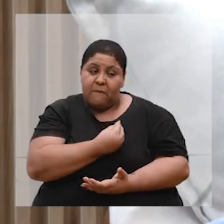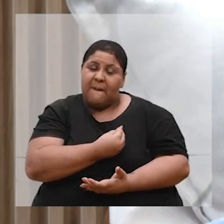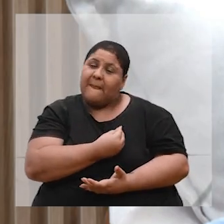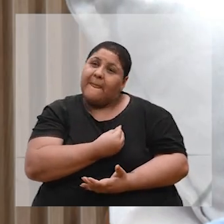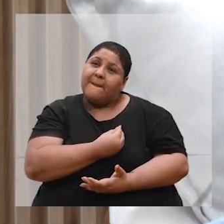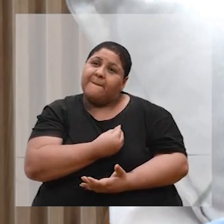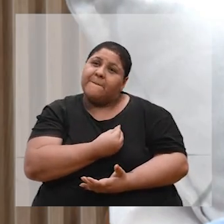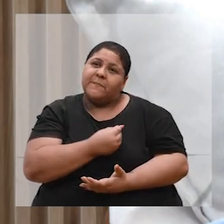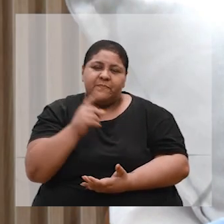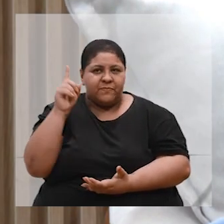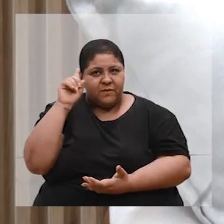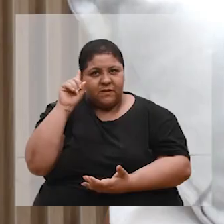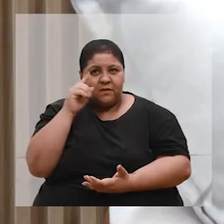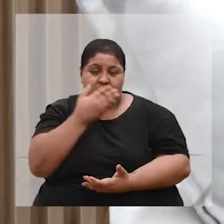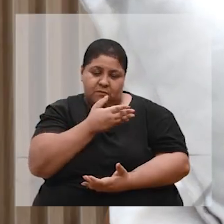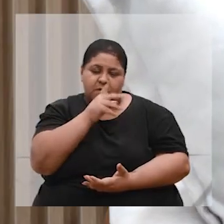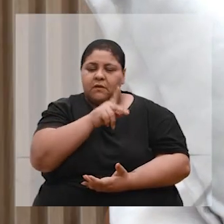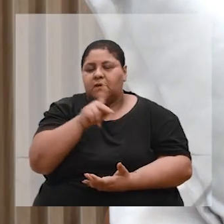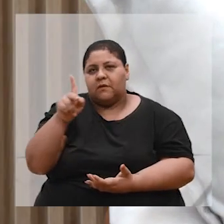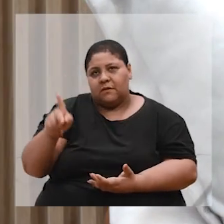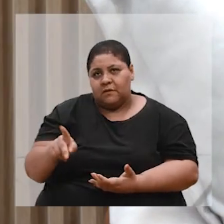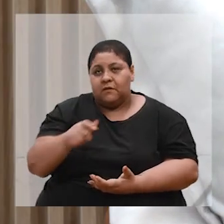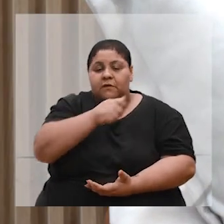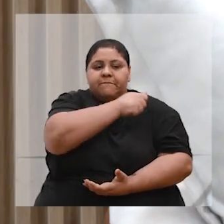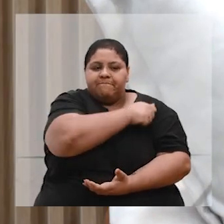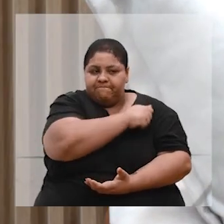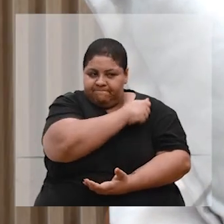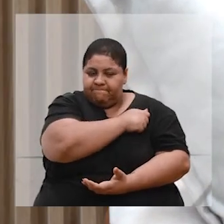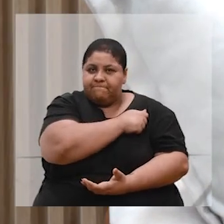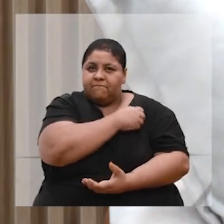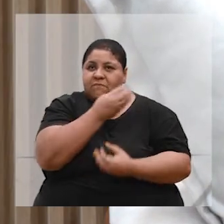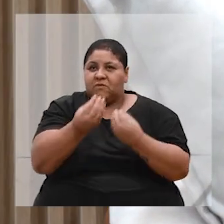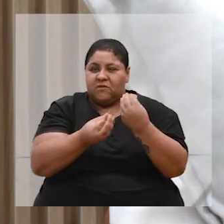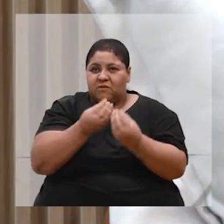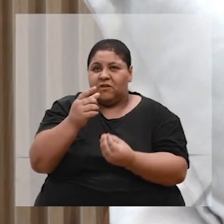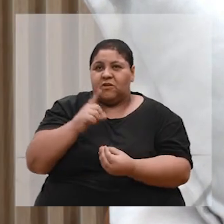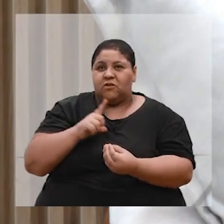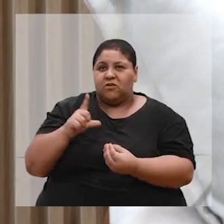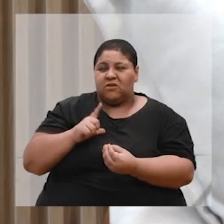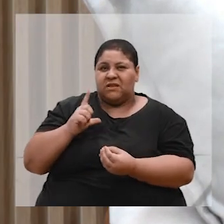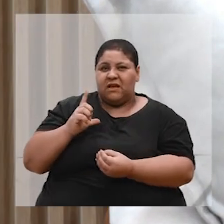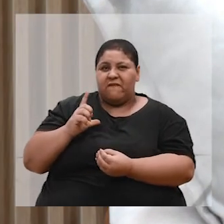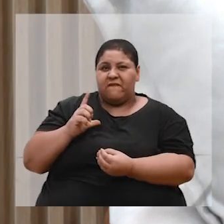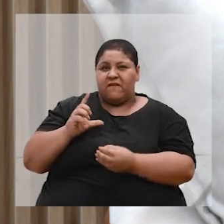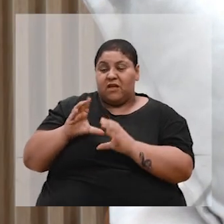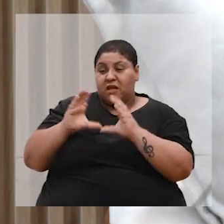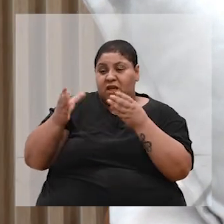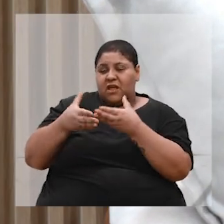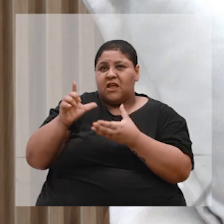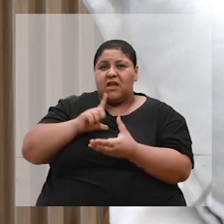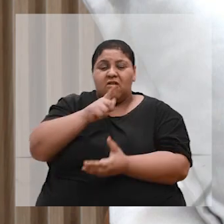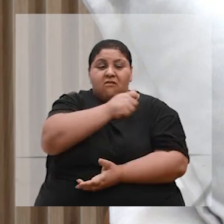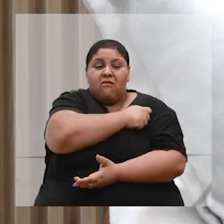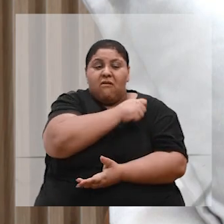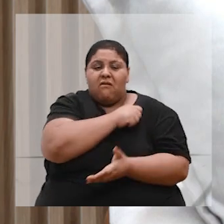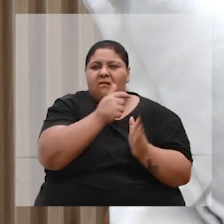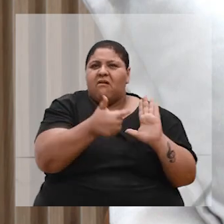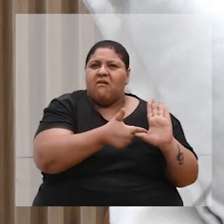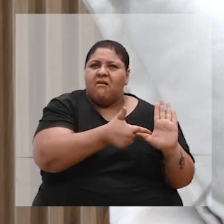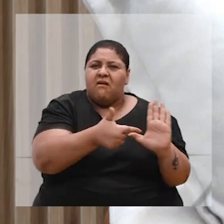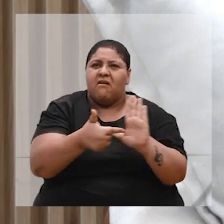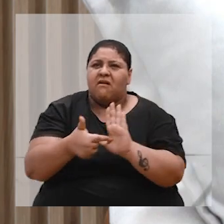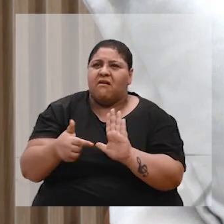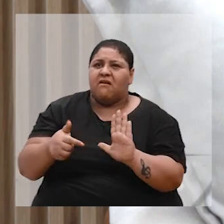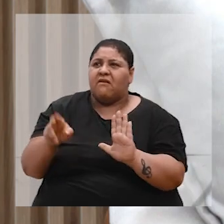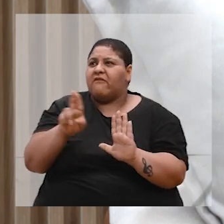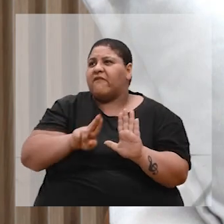Vivendo o cotidiano, o professor e o estudante, como a gente teve no congresso, né? A gente teve estudante se apresentando